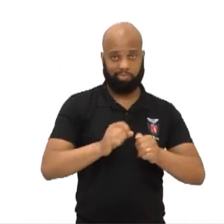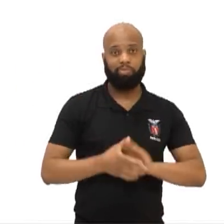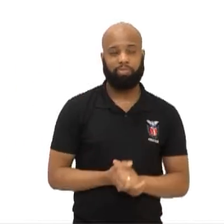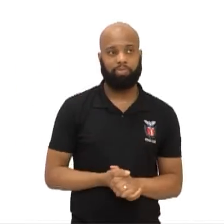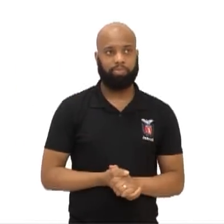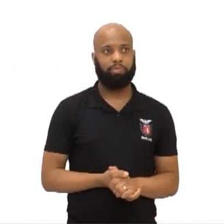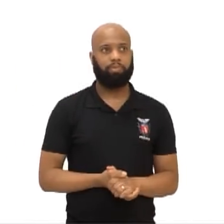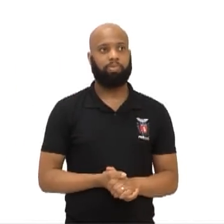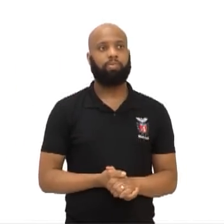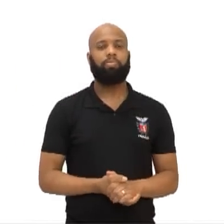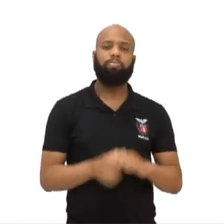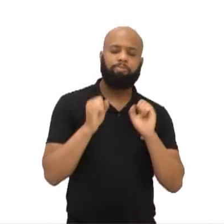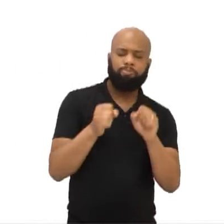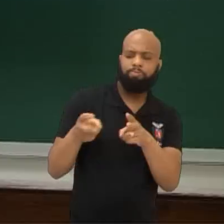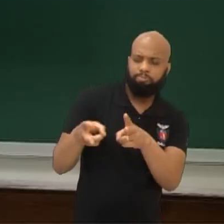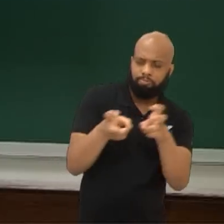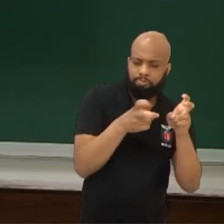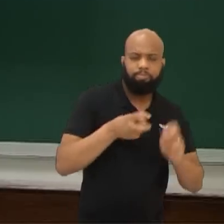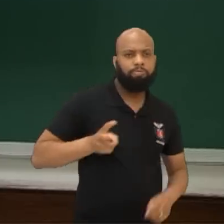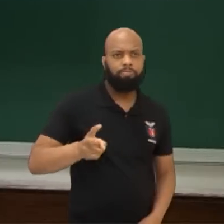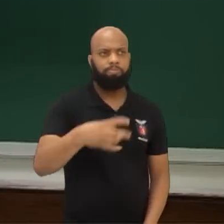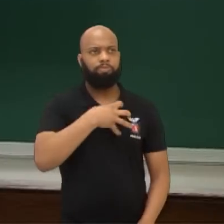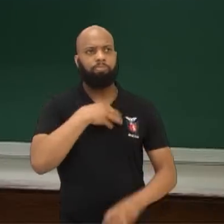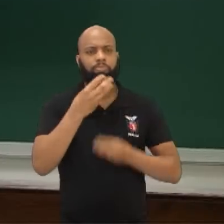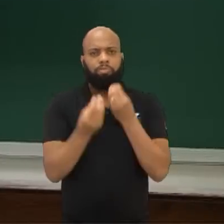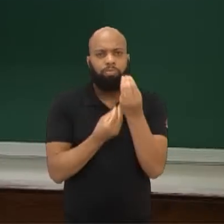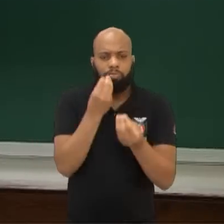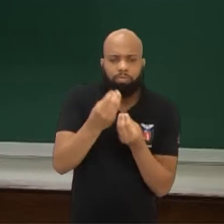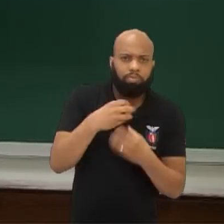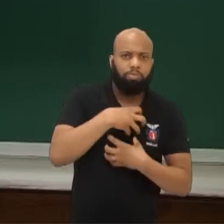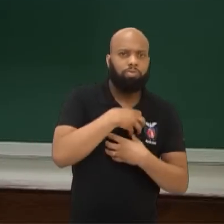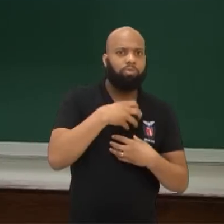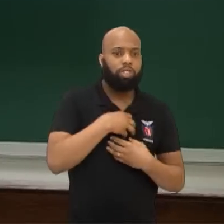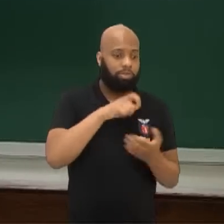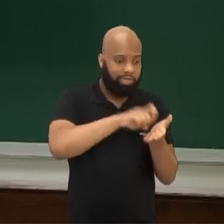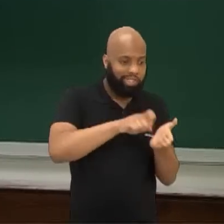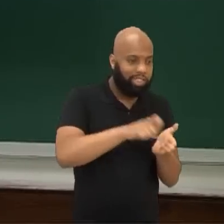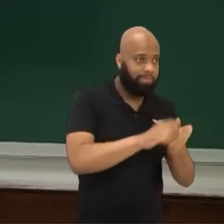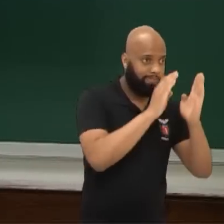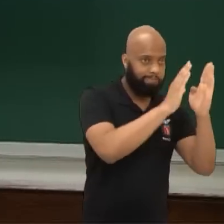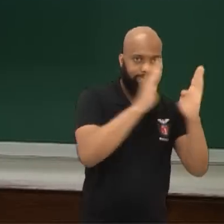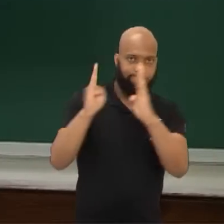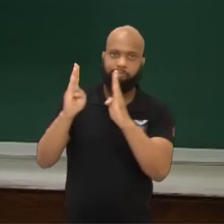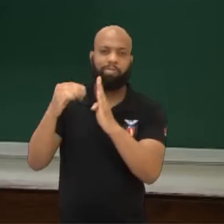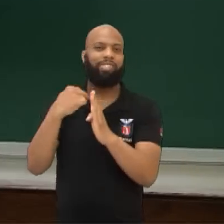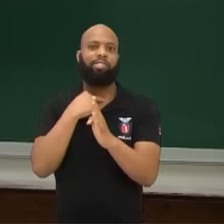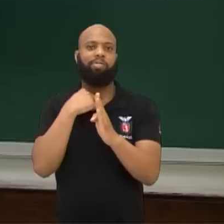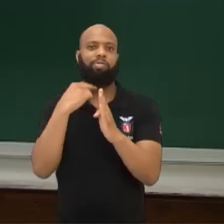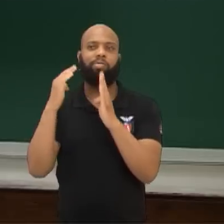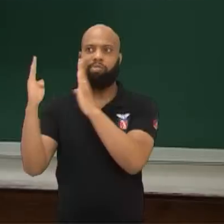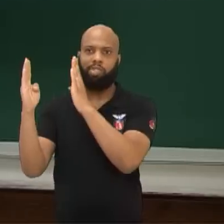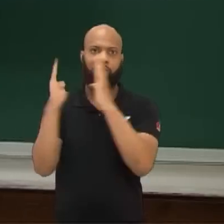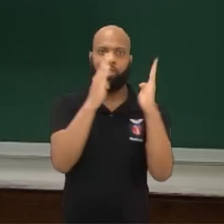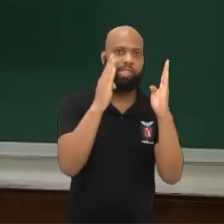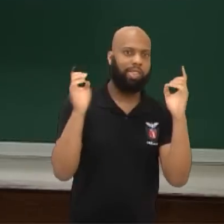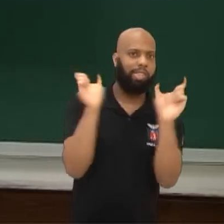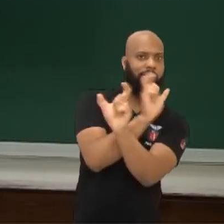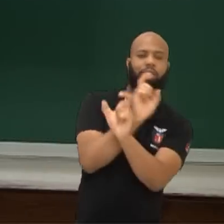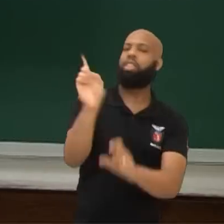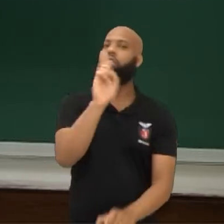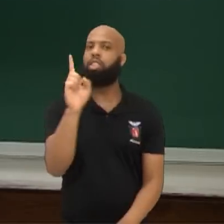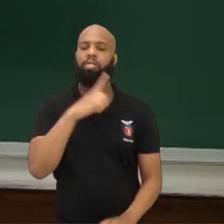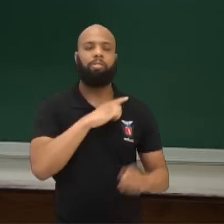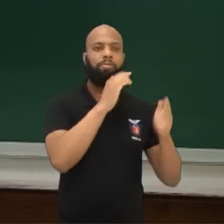5/2. Então, você vai observar sempre como ele está escrito, tá? Eu não posso misturar as